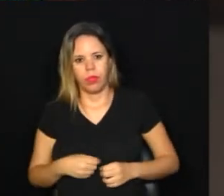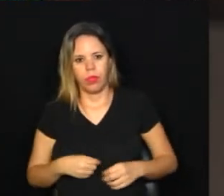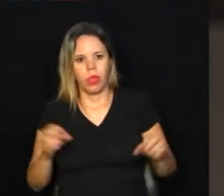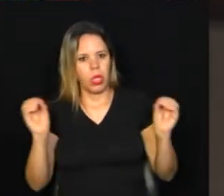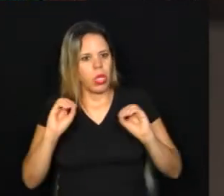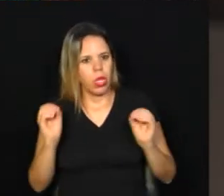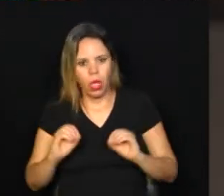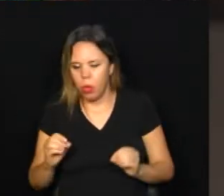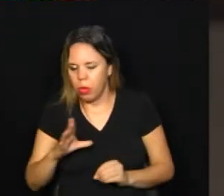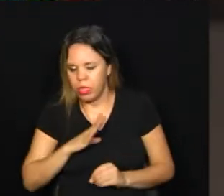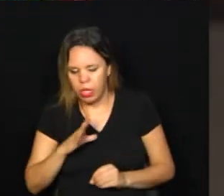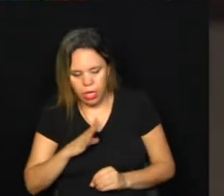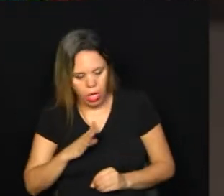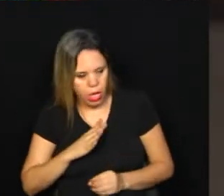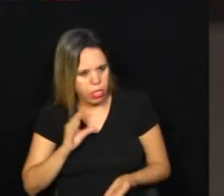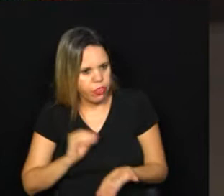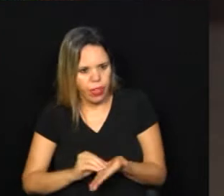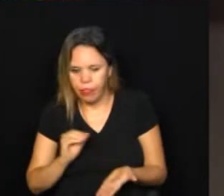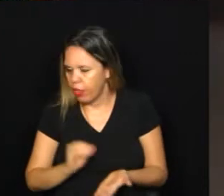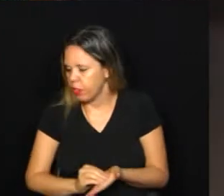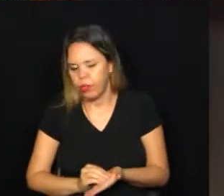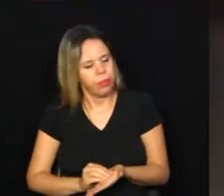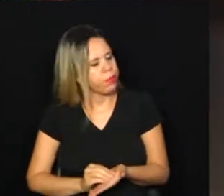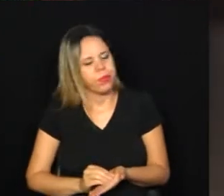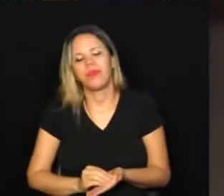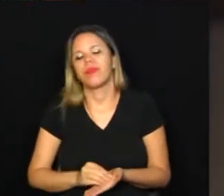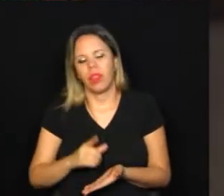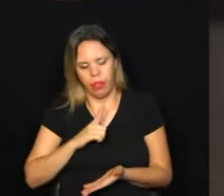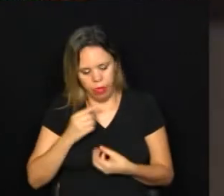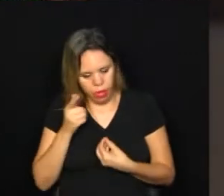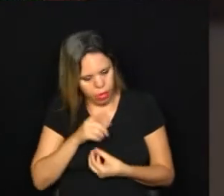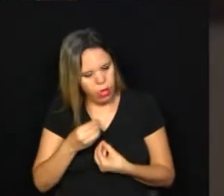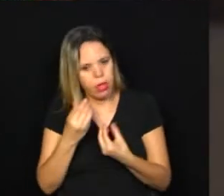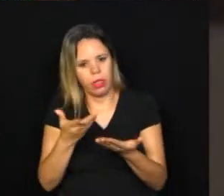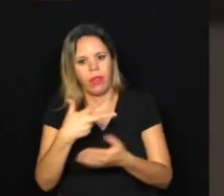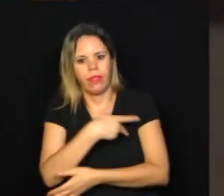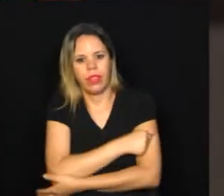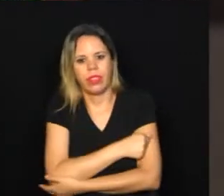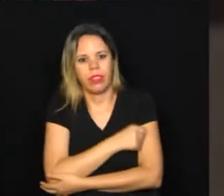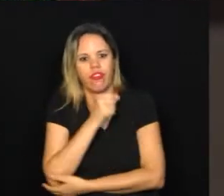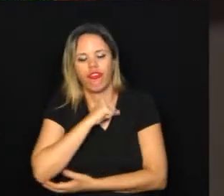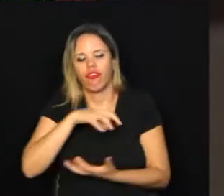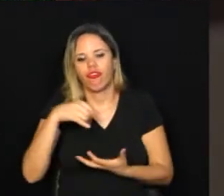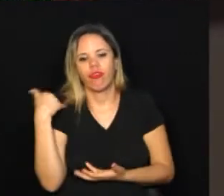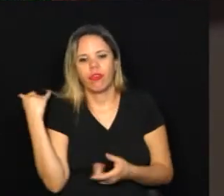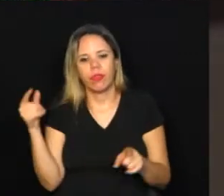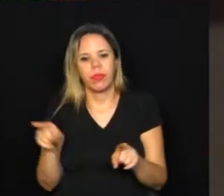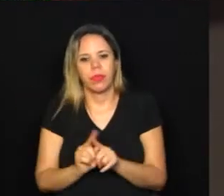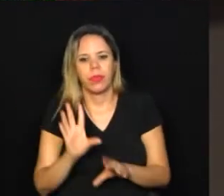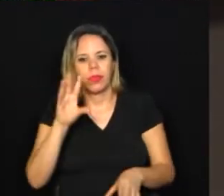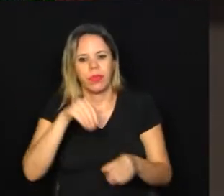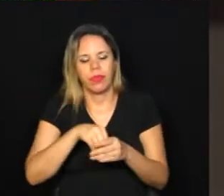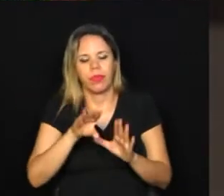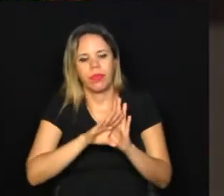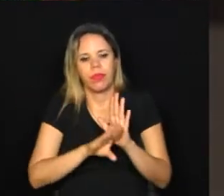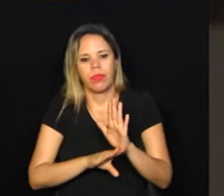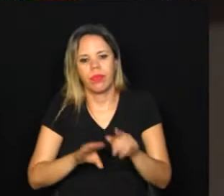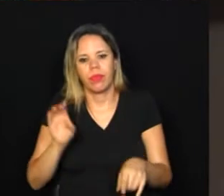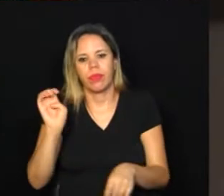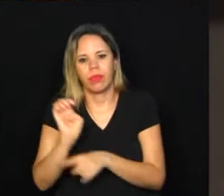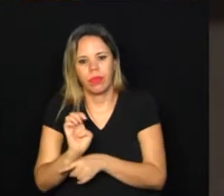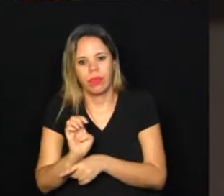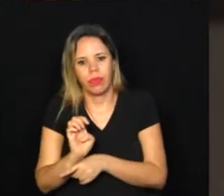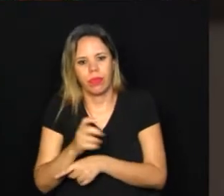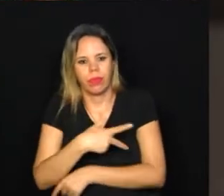Nenhuma região do estado de São Paulo ficará sem vacina para vacinar os idosos dentro do programa estadual